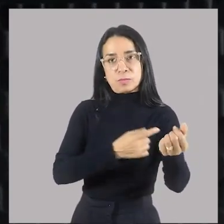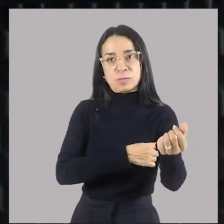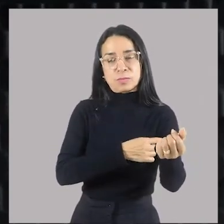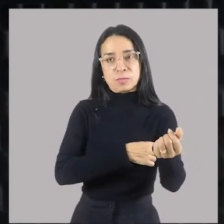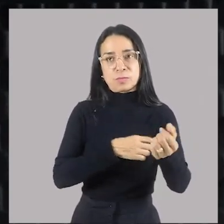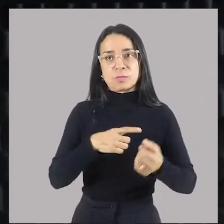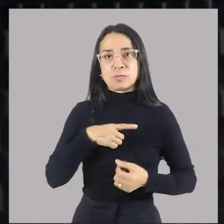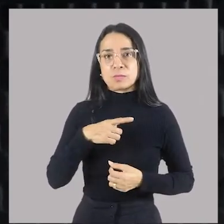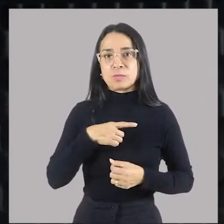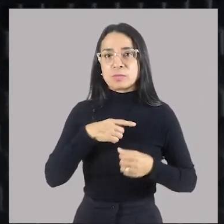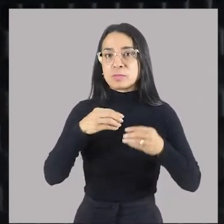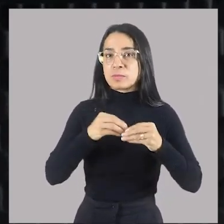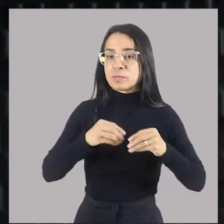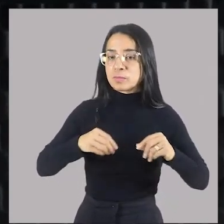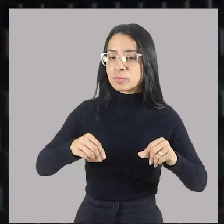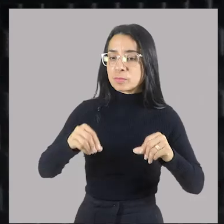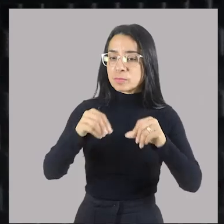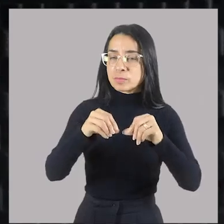levar substância